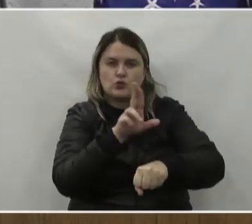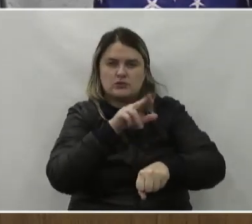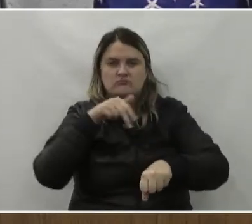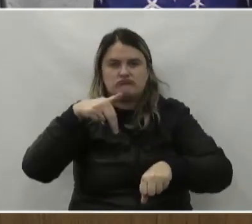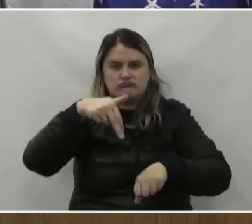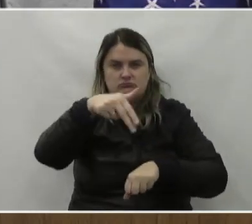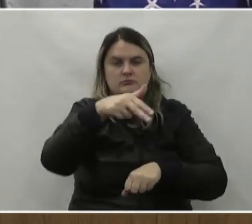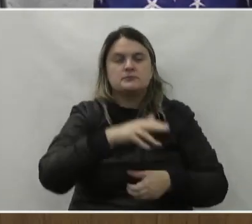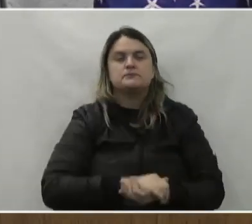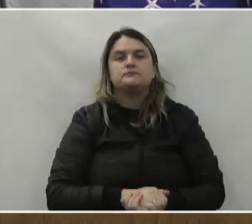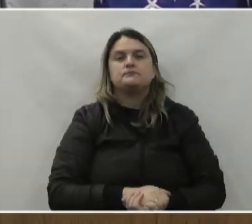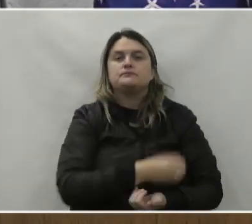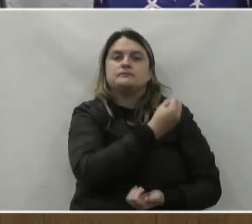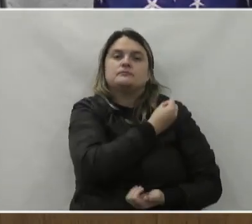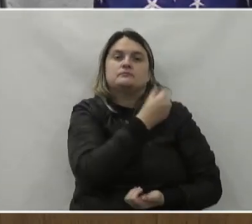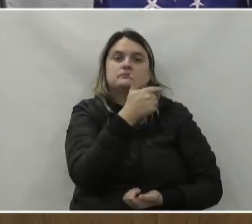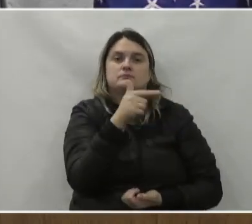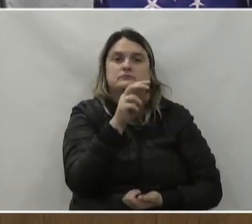Indicação número